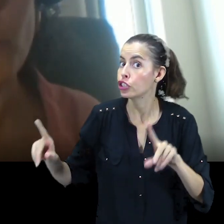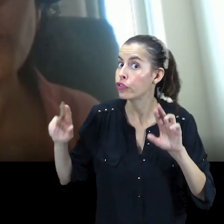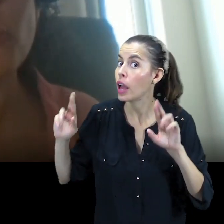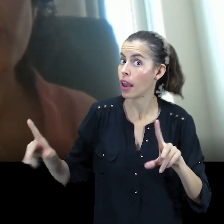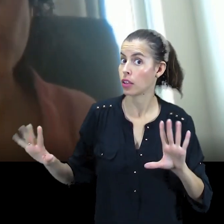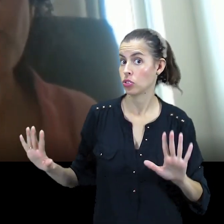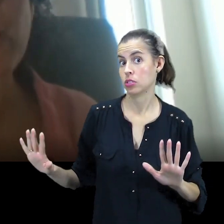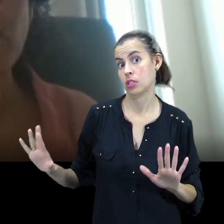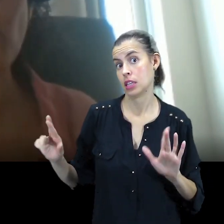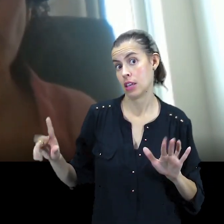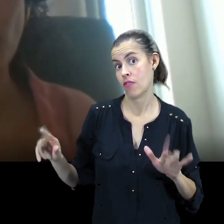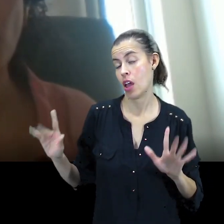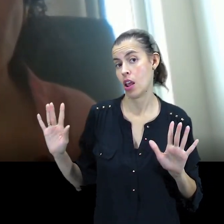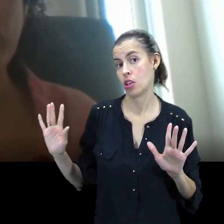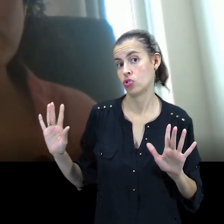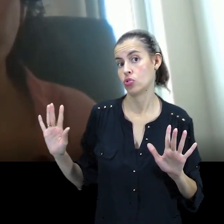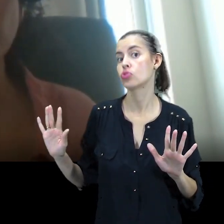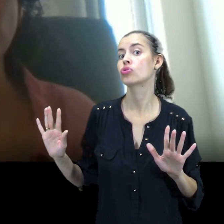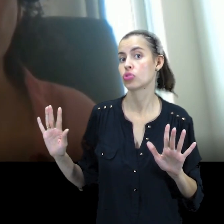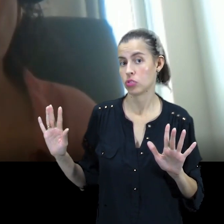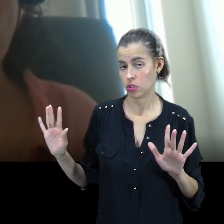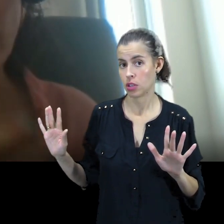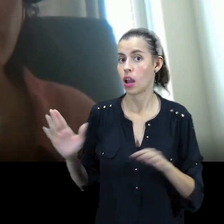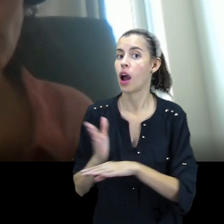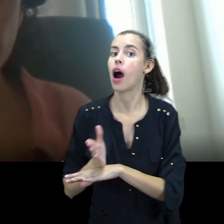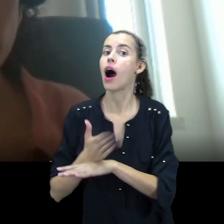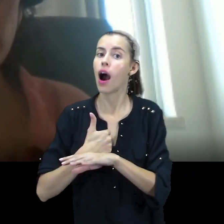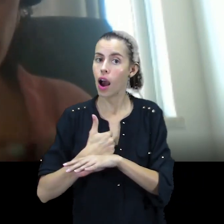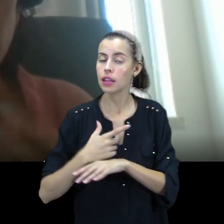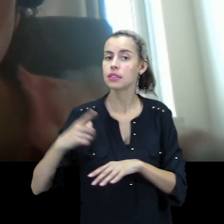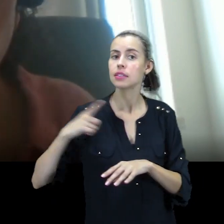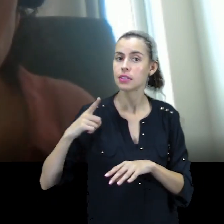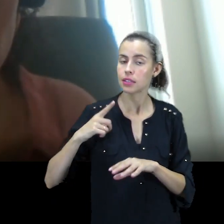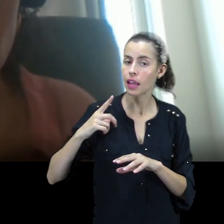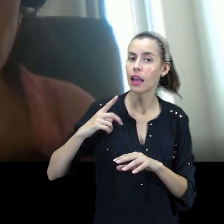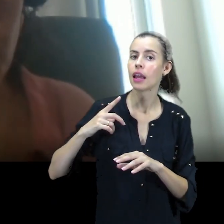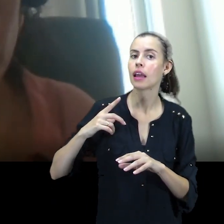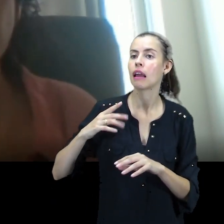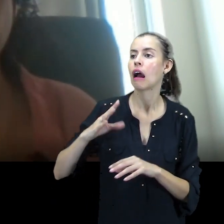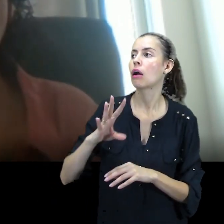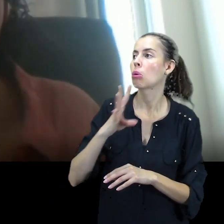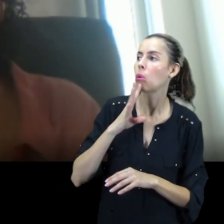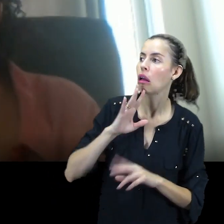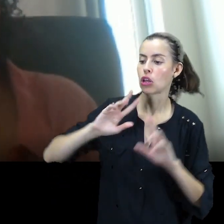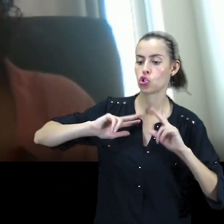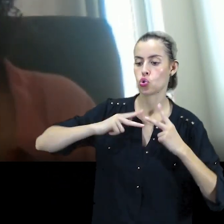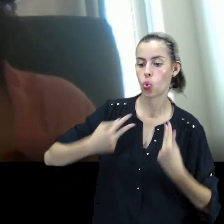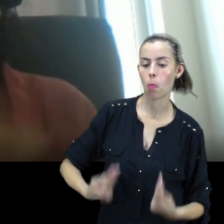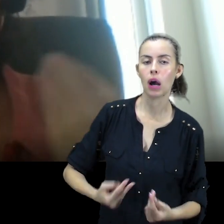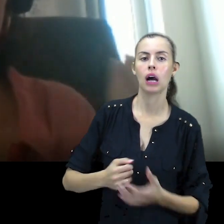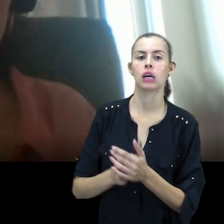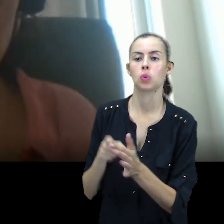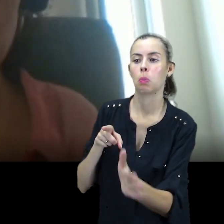o estudante está fazendo com o paciente, né? Relações, as questões de vida, de como é a qualidade